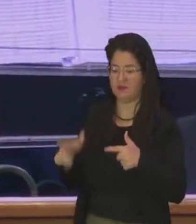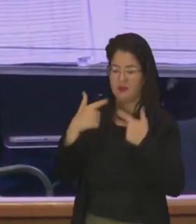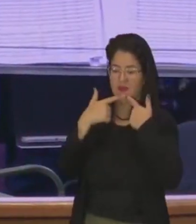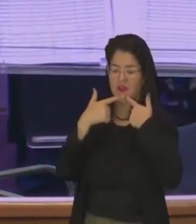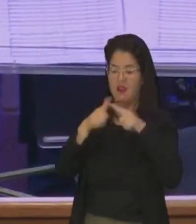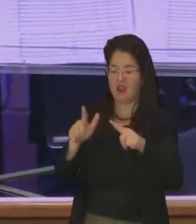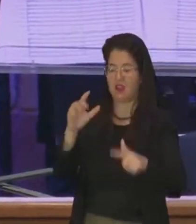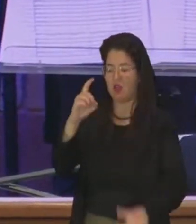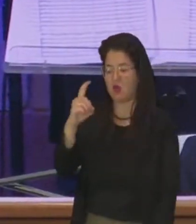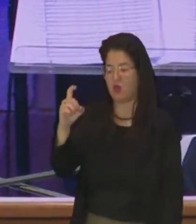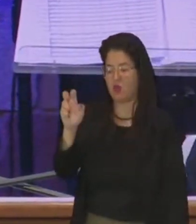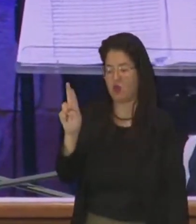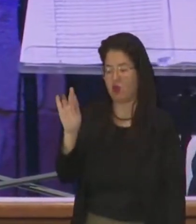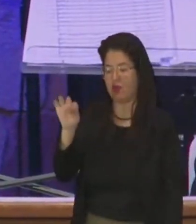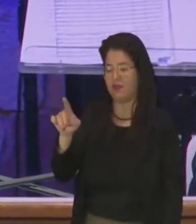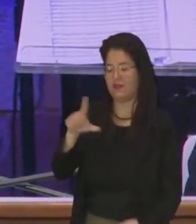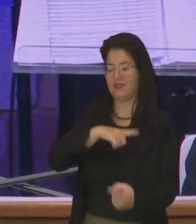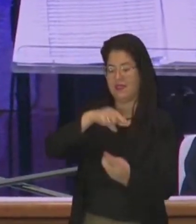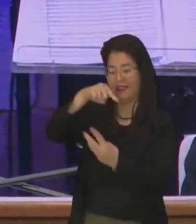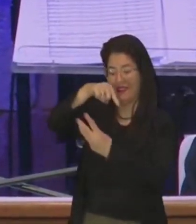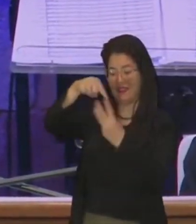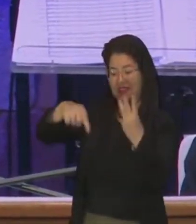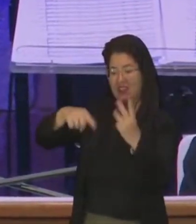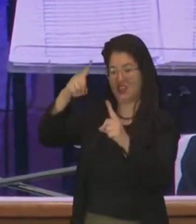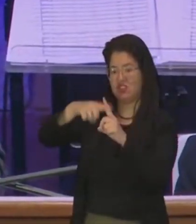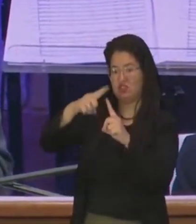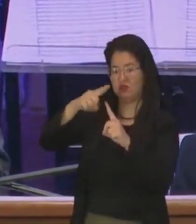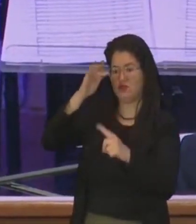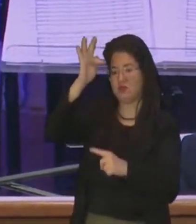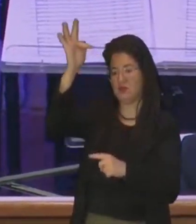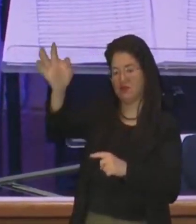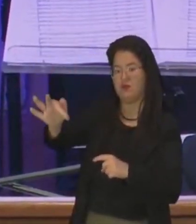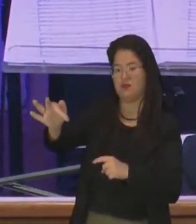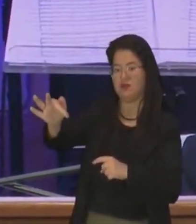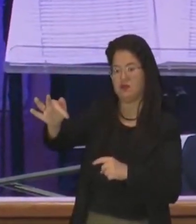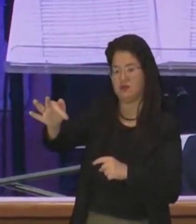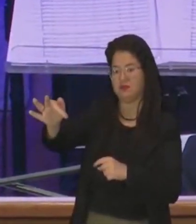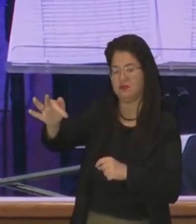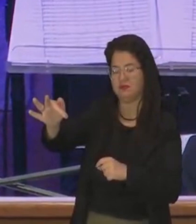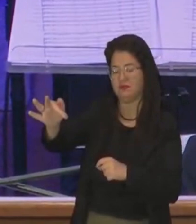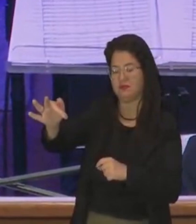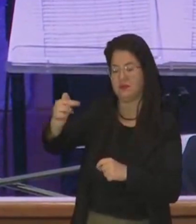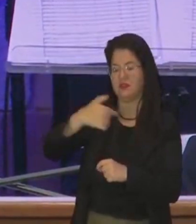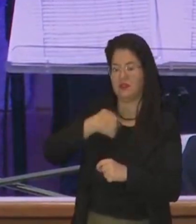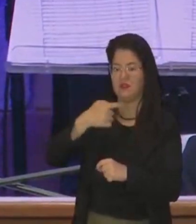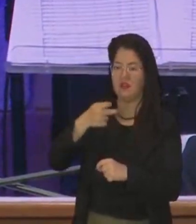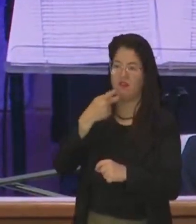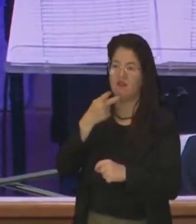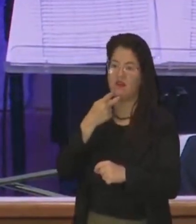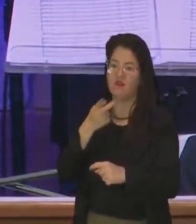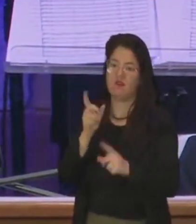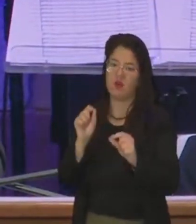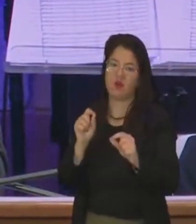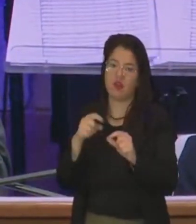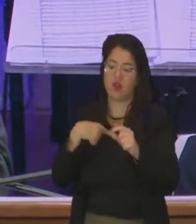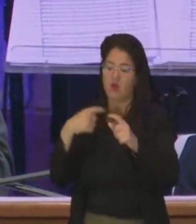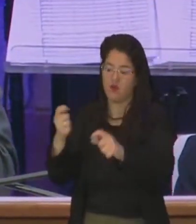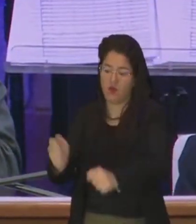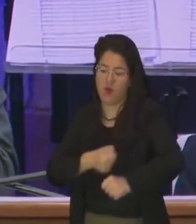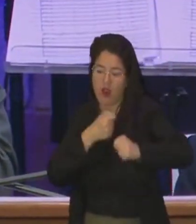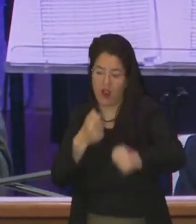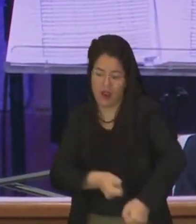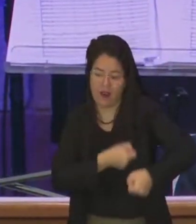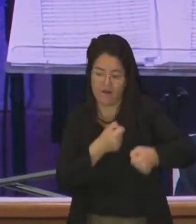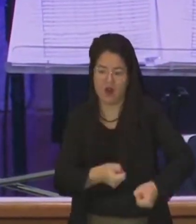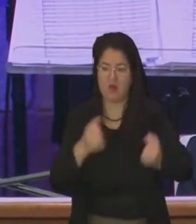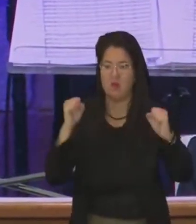xerente, ela tem 3 tipos de futuro. Então eu falo assim: o azaquacre, eu vou cavar. Pode ser agora, pode ser amanhã, pode ser ano que vem,